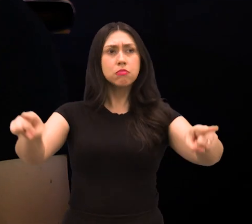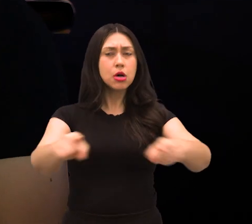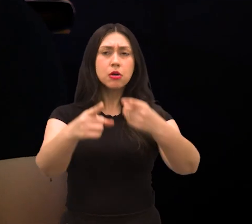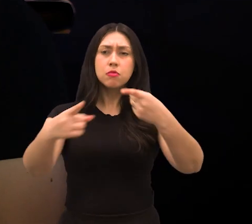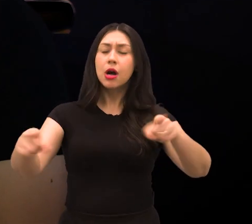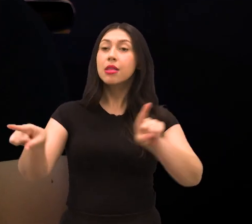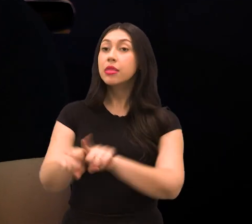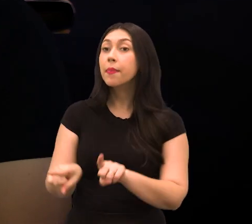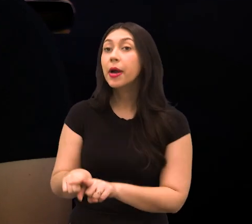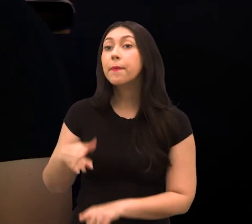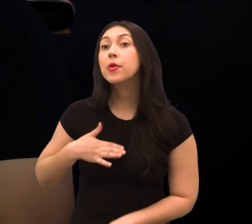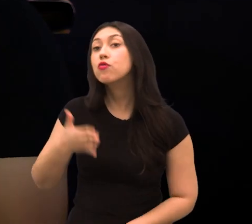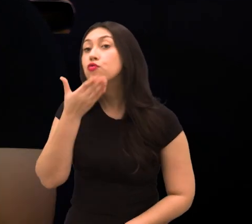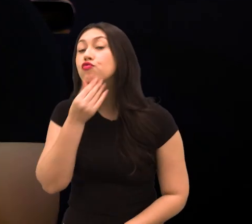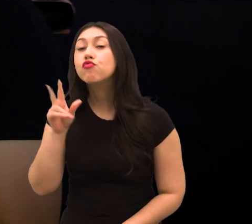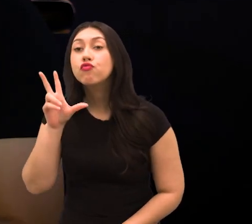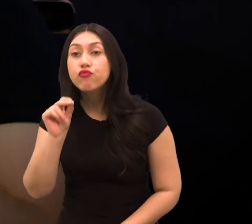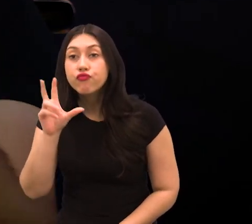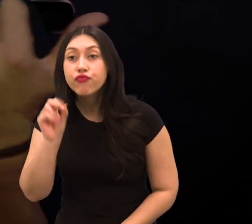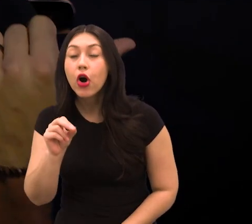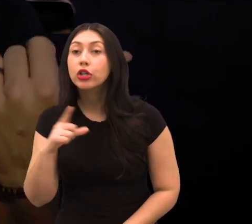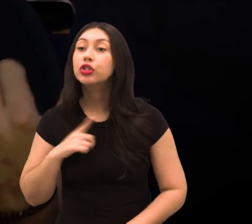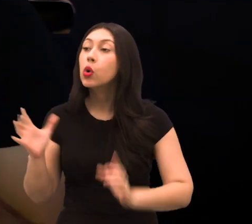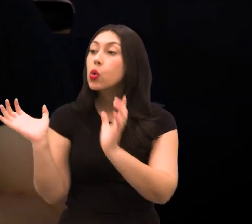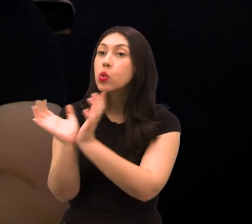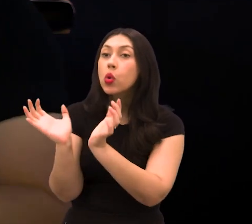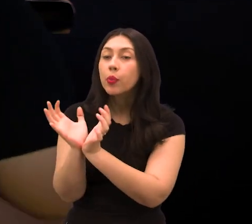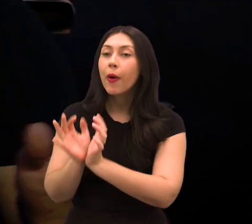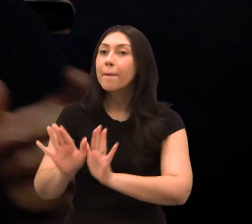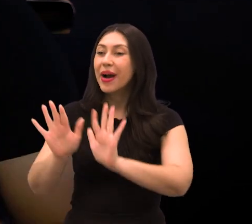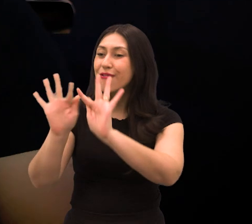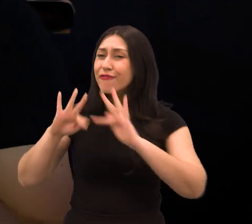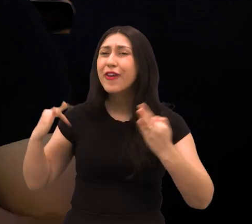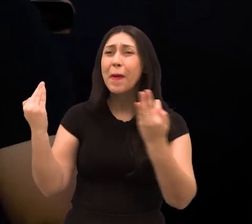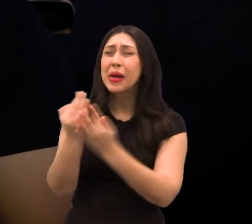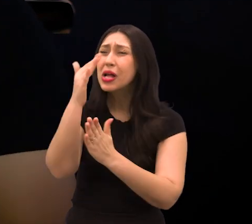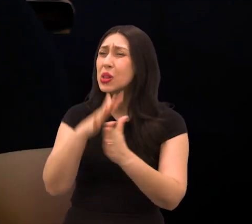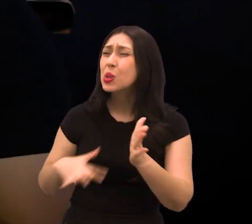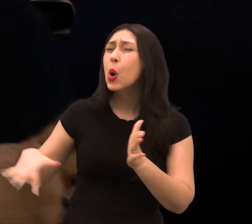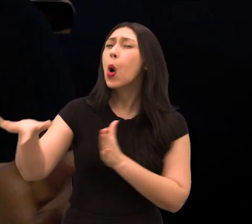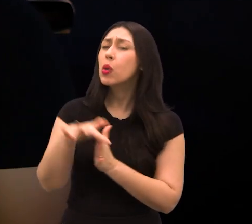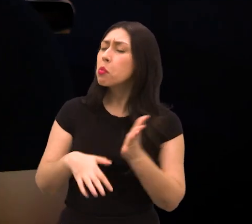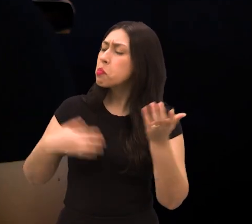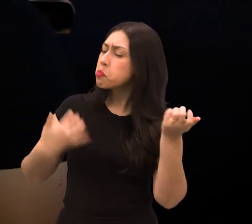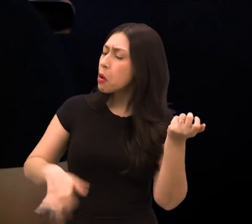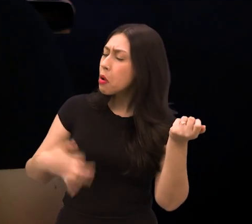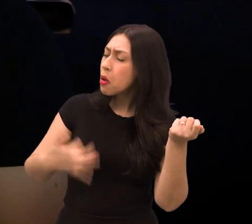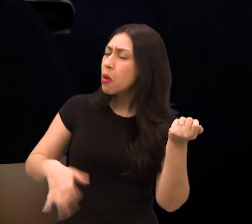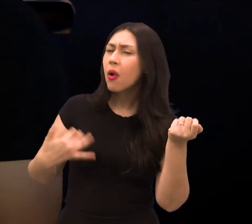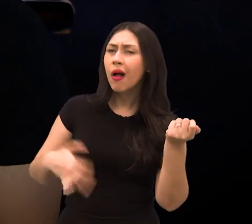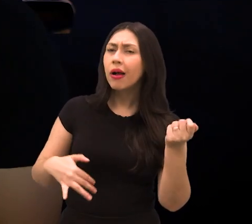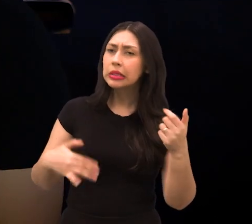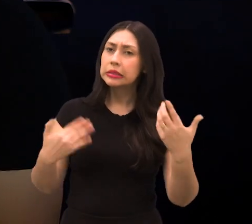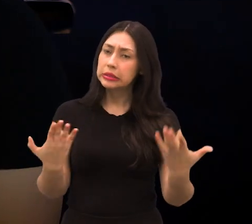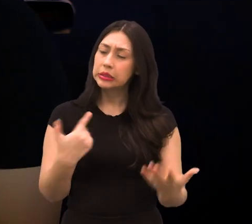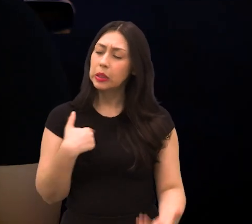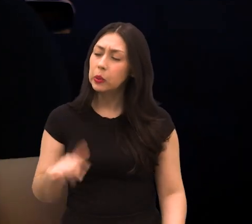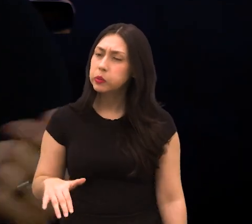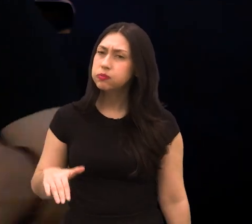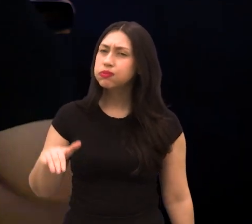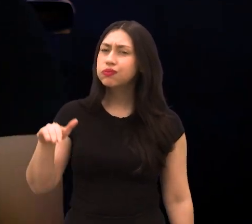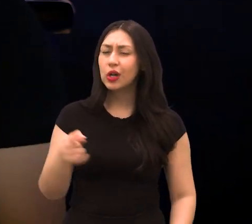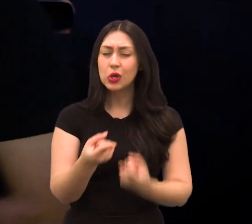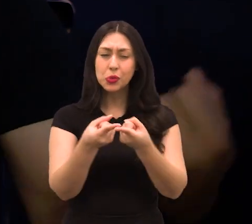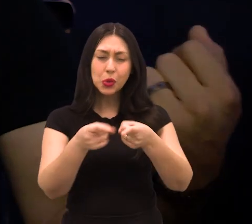né? E toda a parte do meu pai, todos arranham violão, todos, tio, tias, todos. Né? E aí eu cresci nessa roda